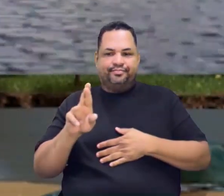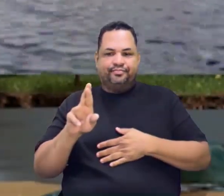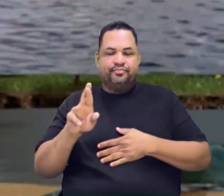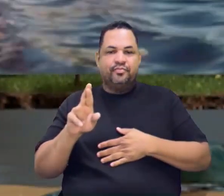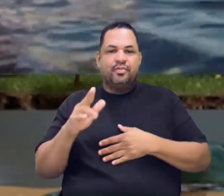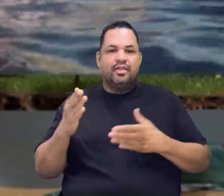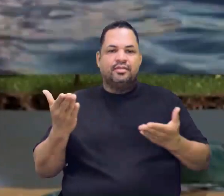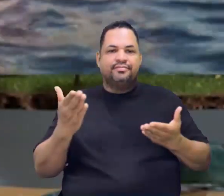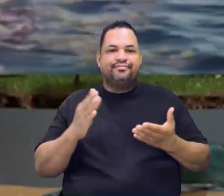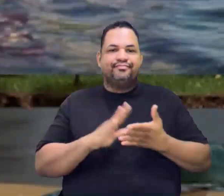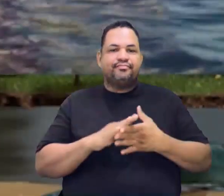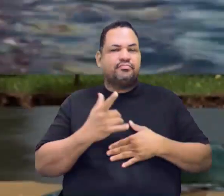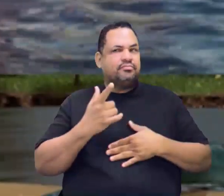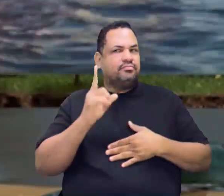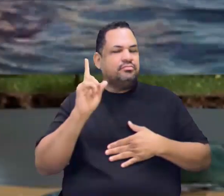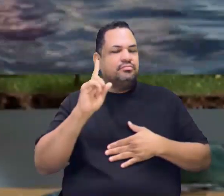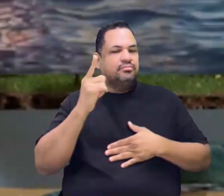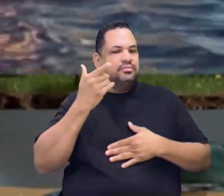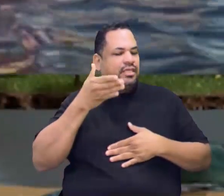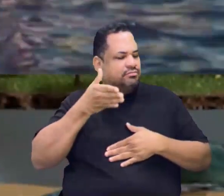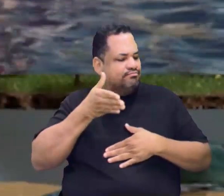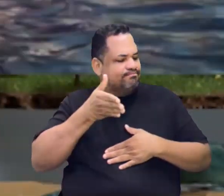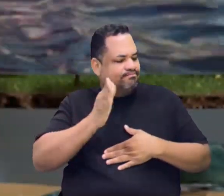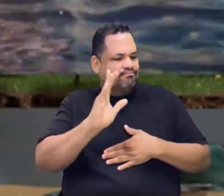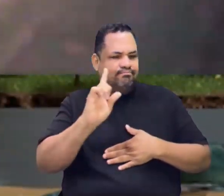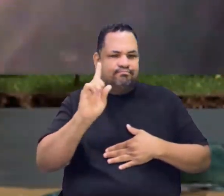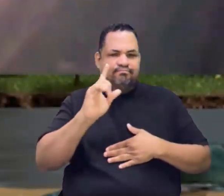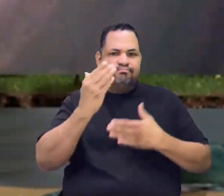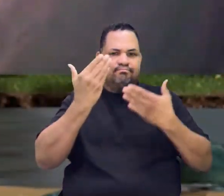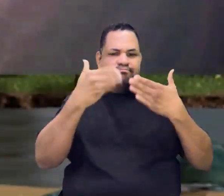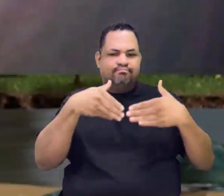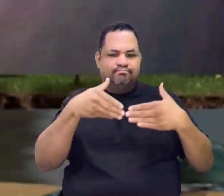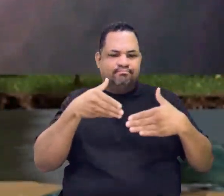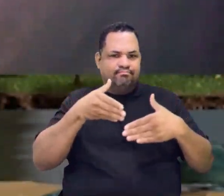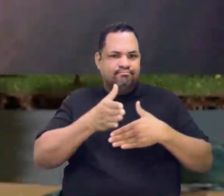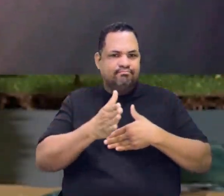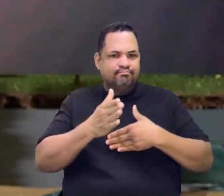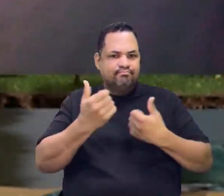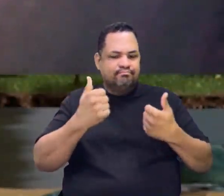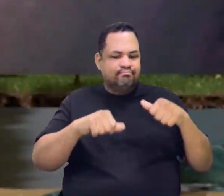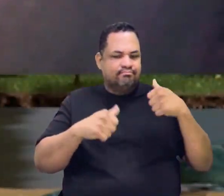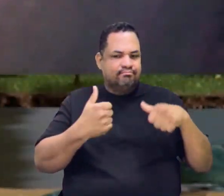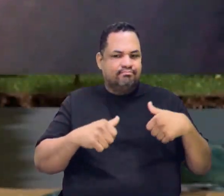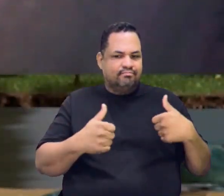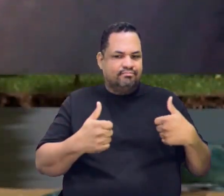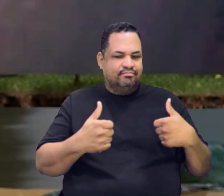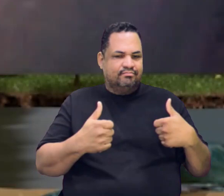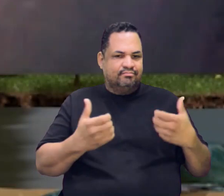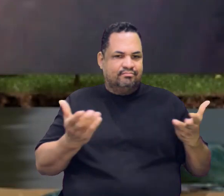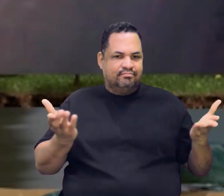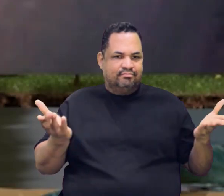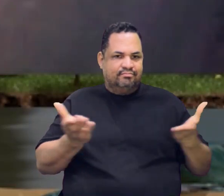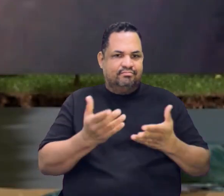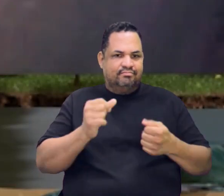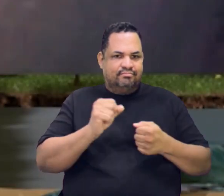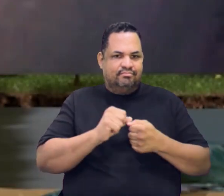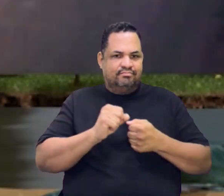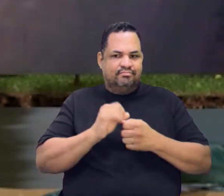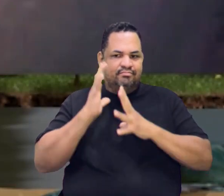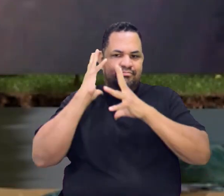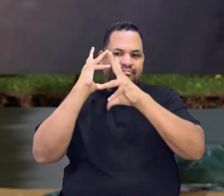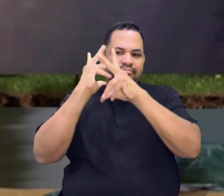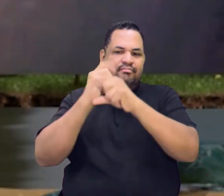que não conseguiu passar na prova, na avaliação... Agora nós vamos fazer